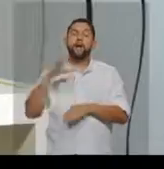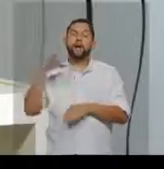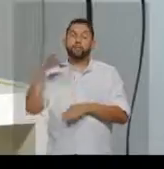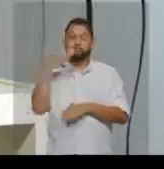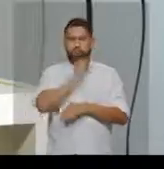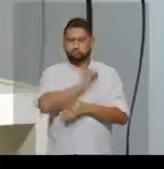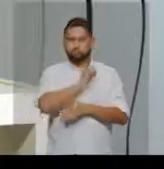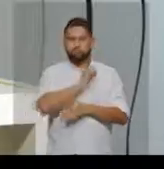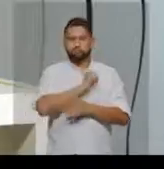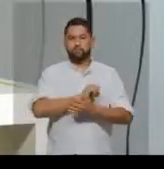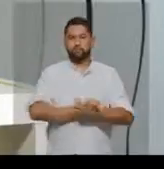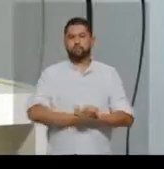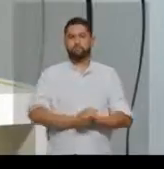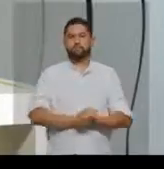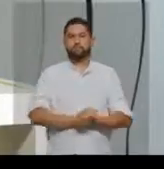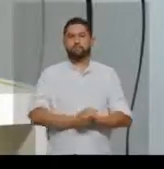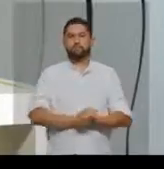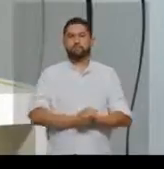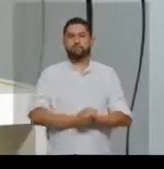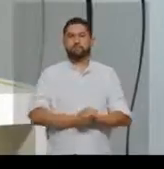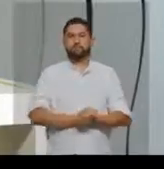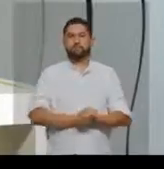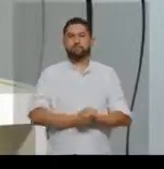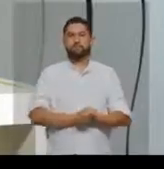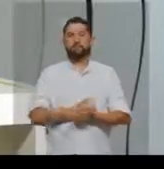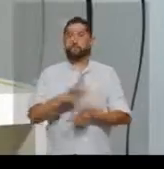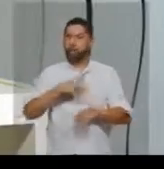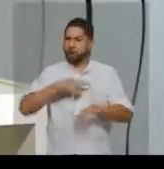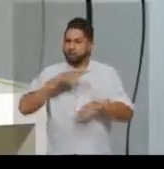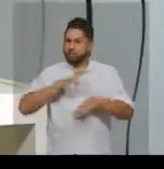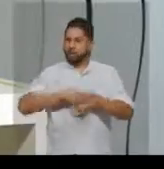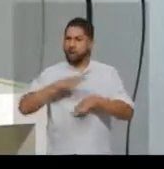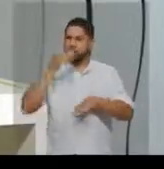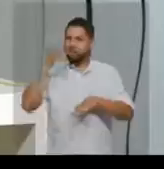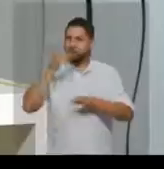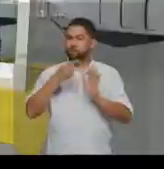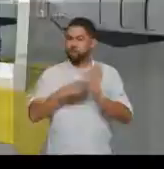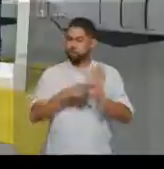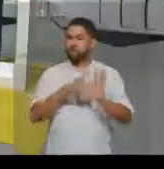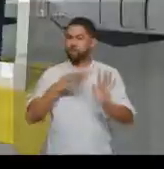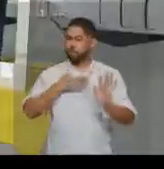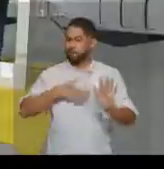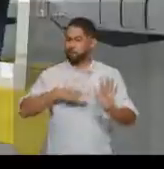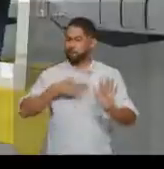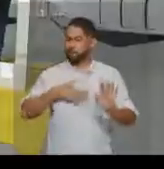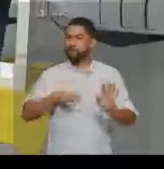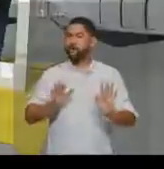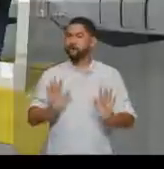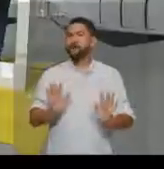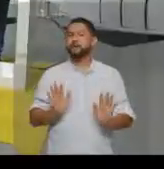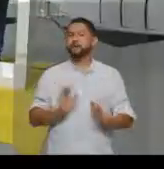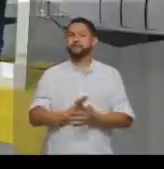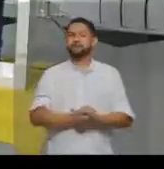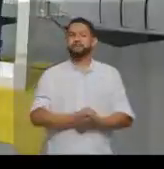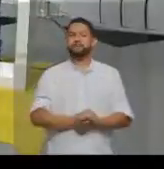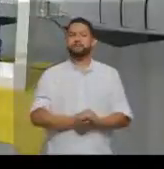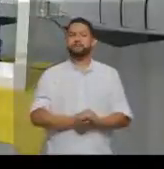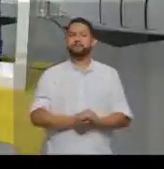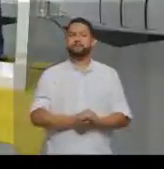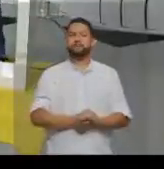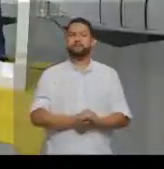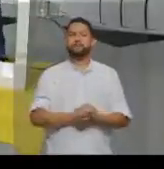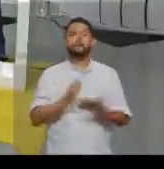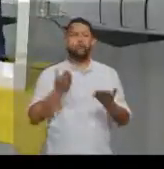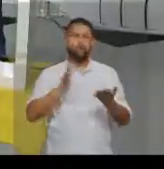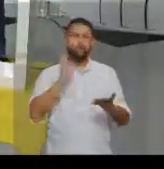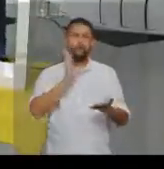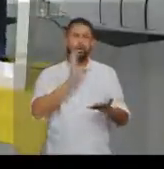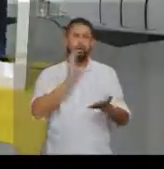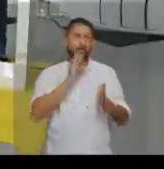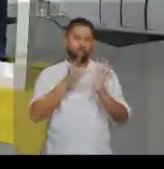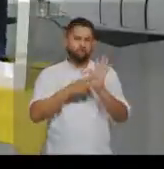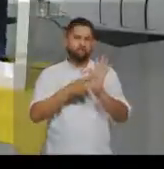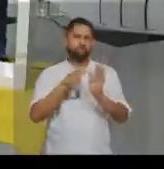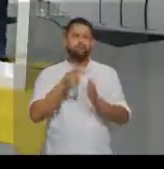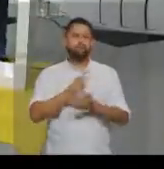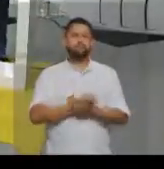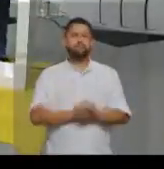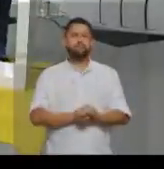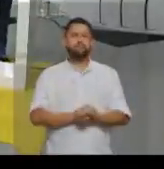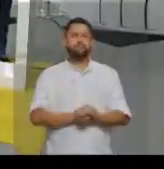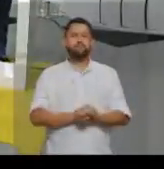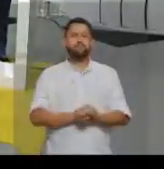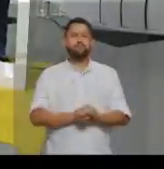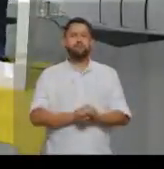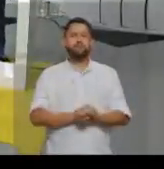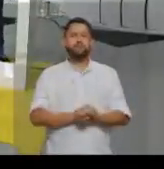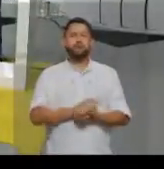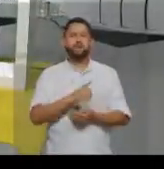química, ok? Bom, ainda temos mais um experimento para ser feito. Esse daqui agora é bem legal. Eu tenho aqui